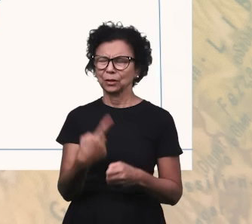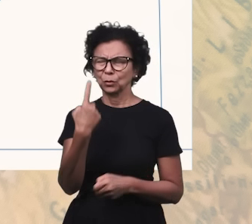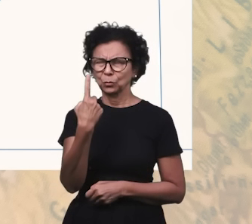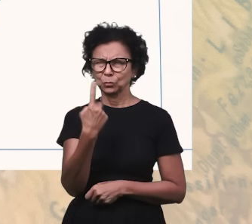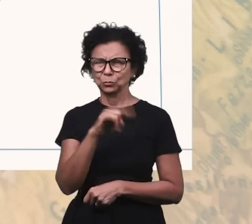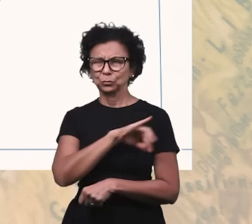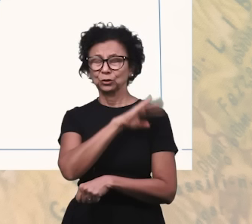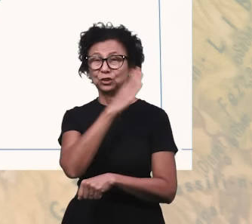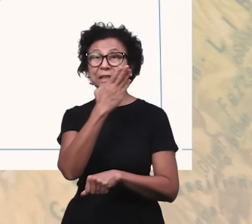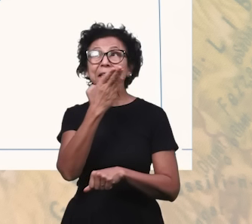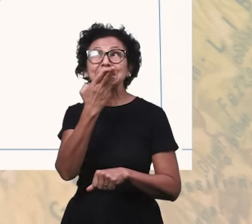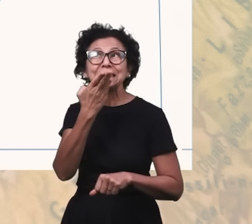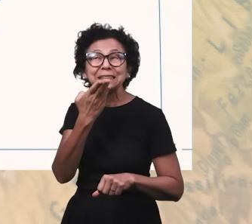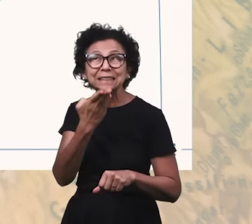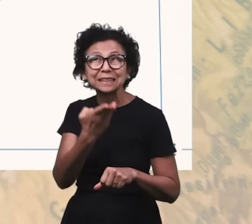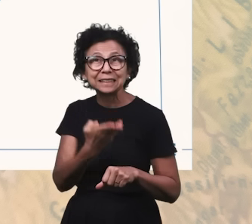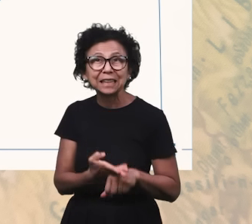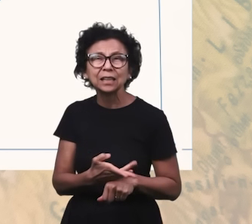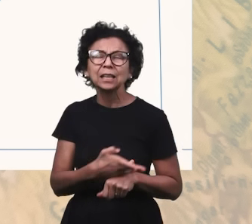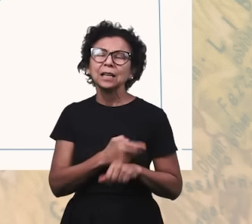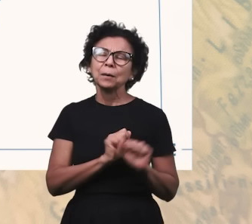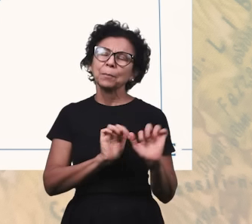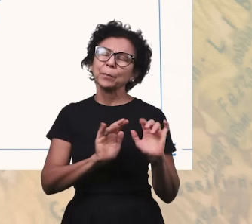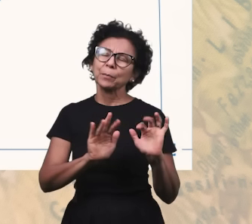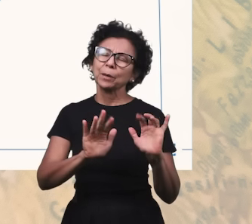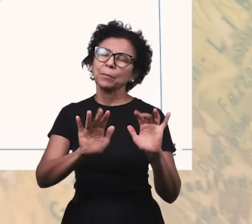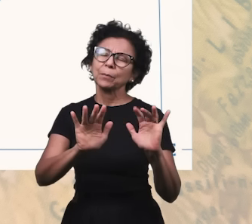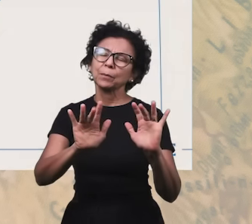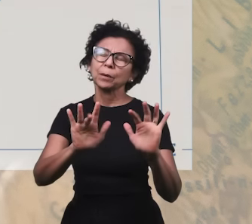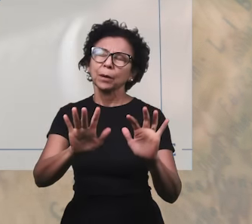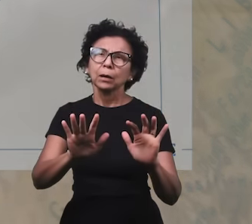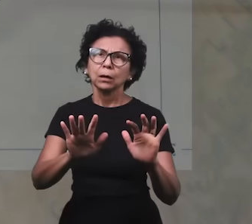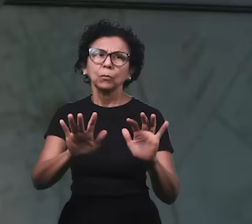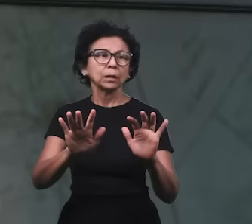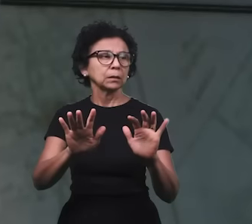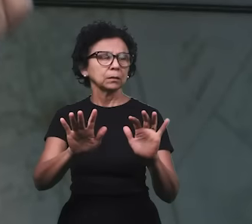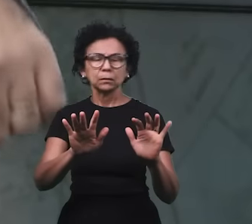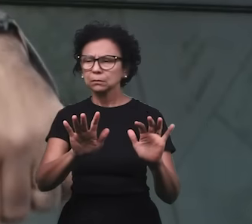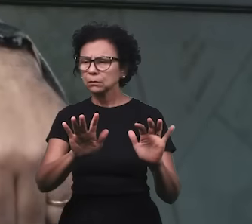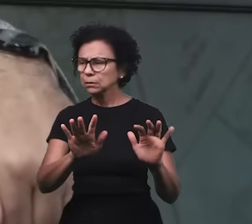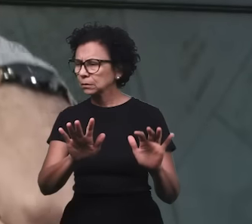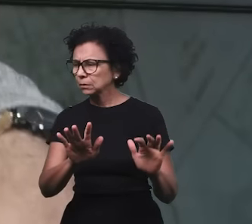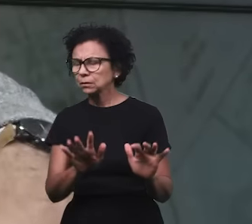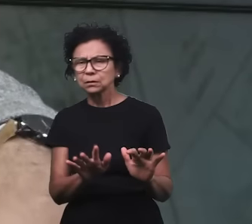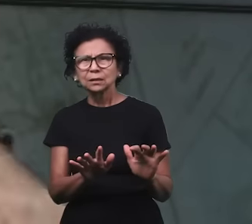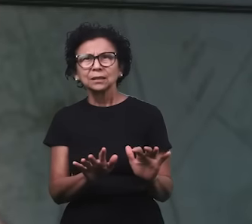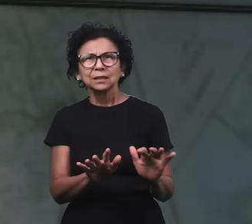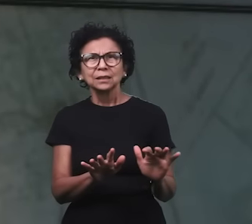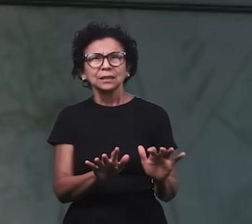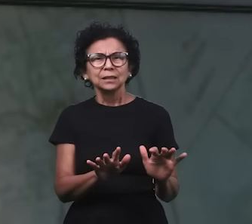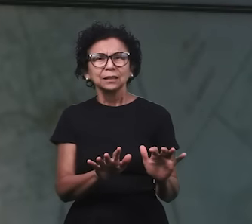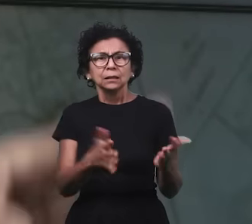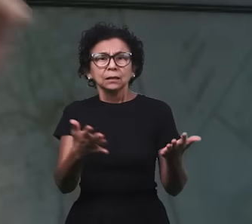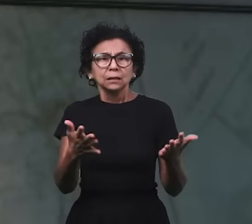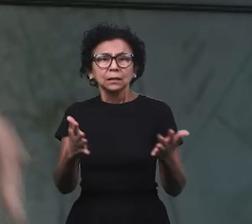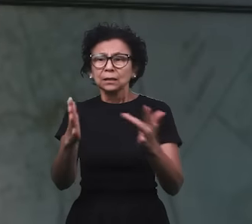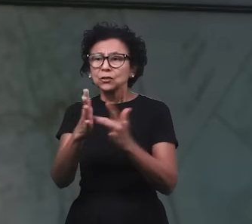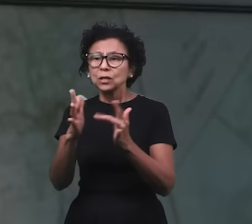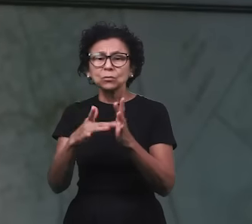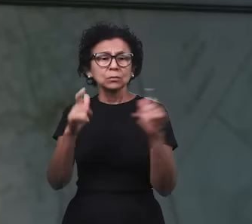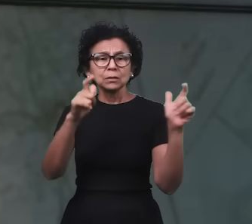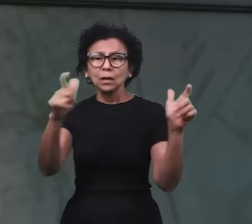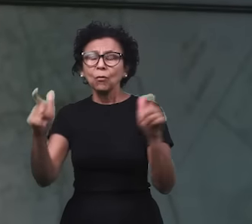sentiram falta de Jesus. Certo. Ou seja, passou um dia. Mais um dia para poder retornar, então, para Jerusalém.